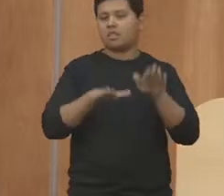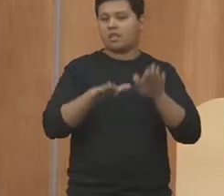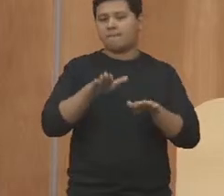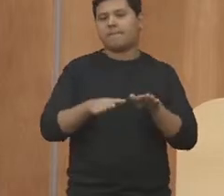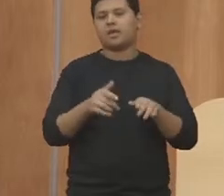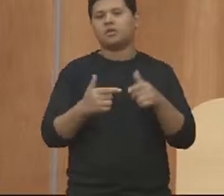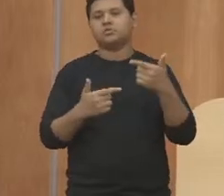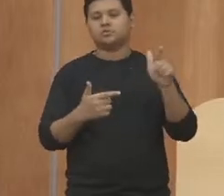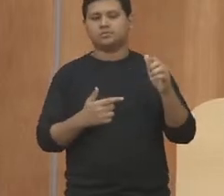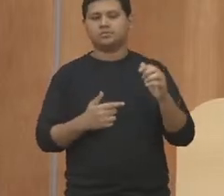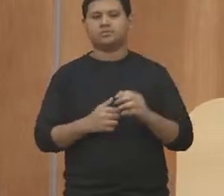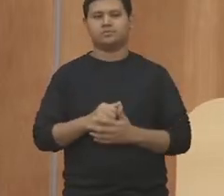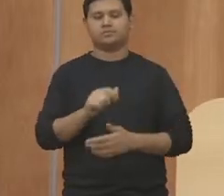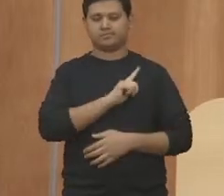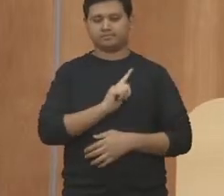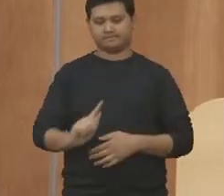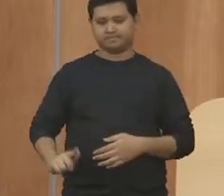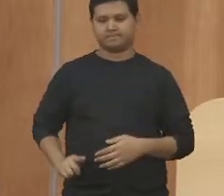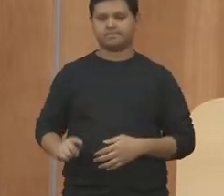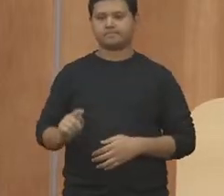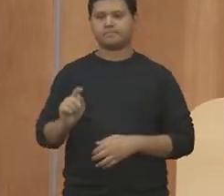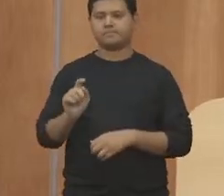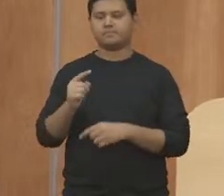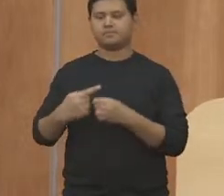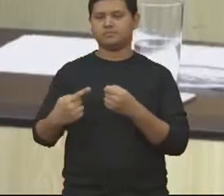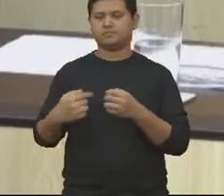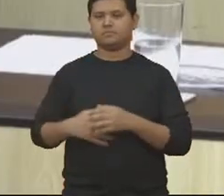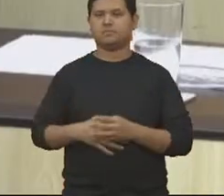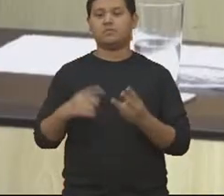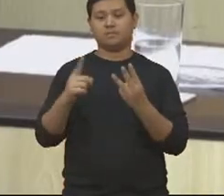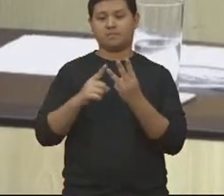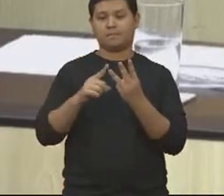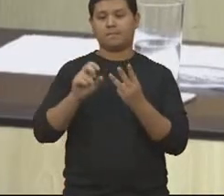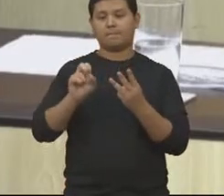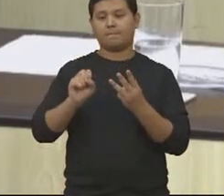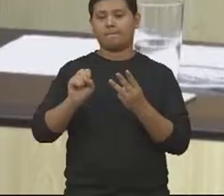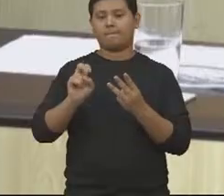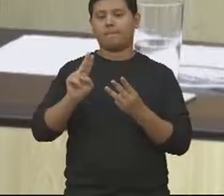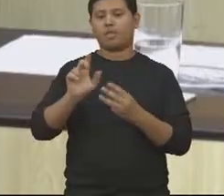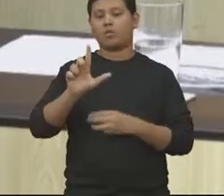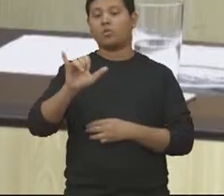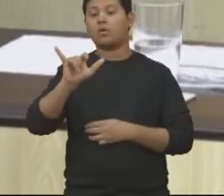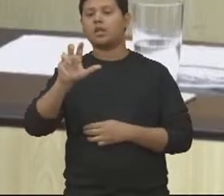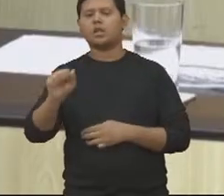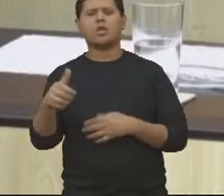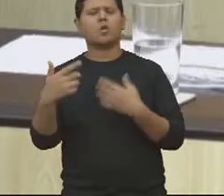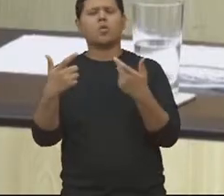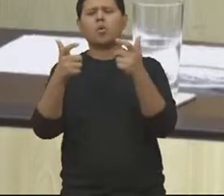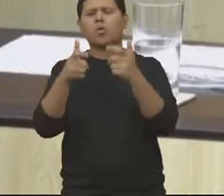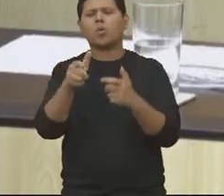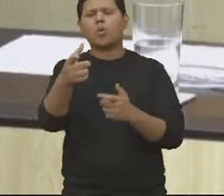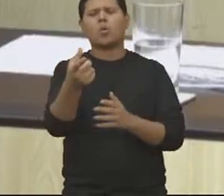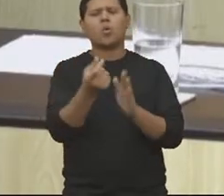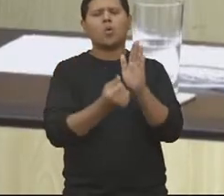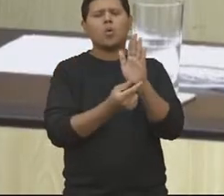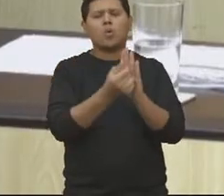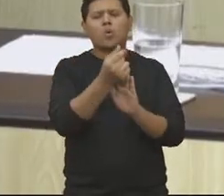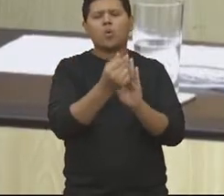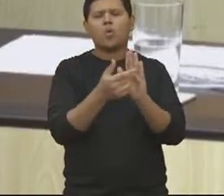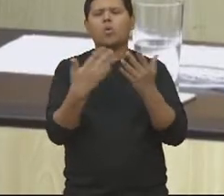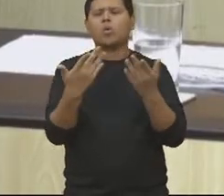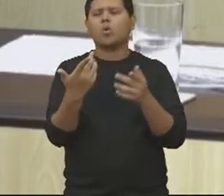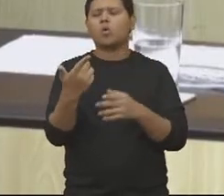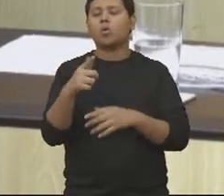grande. Pergunta da Sueli Cruz: e para onde vai o dinheiro do município se todos